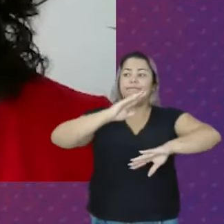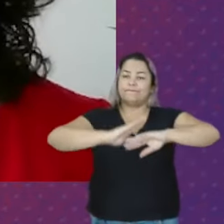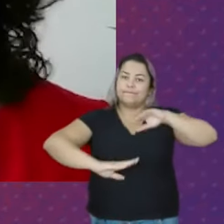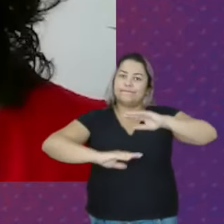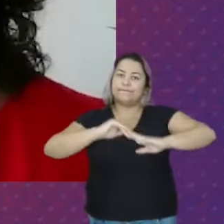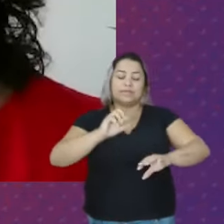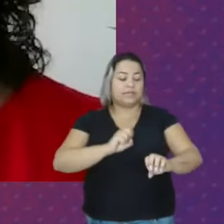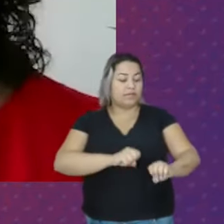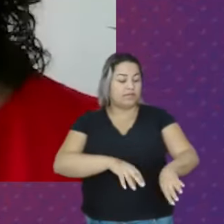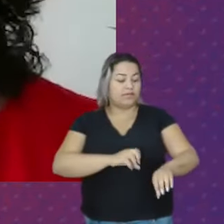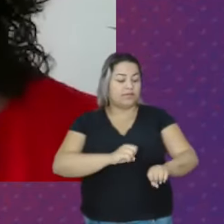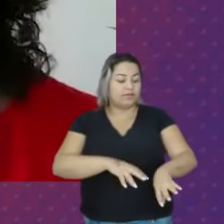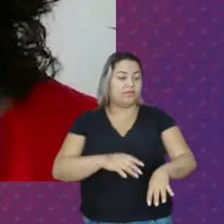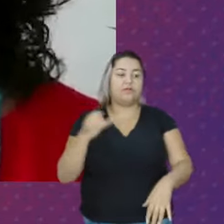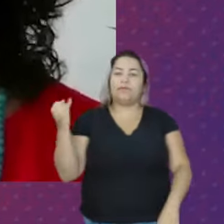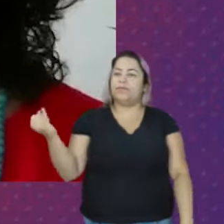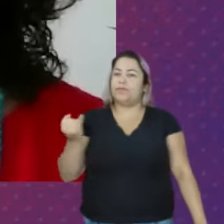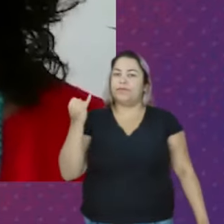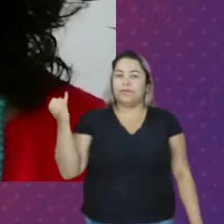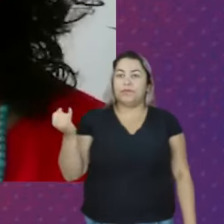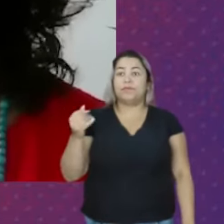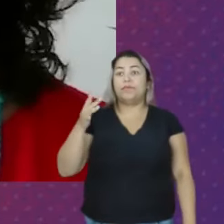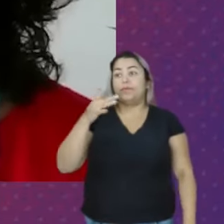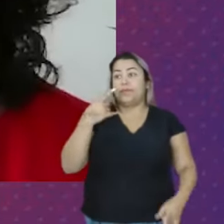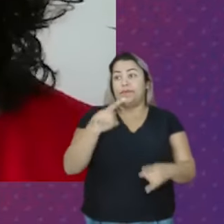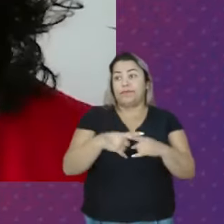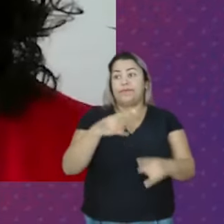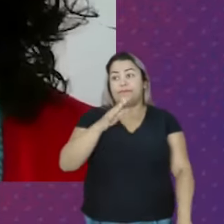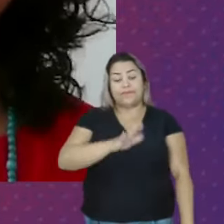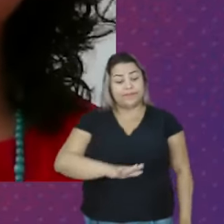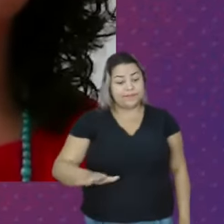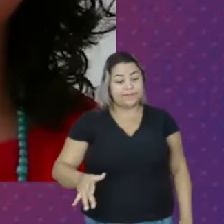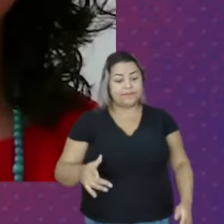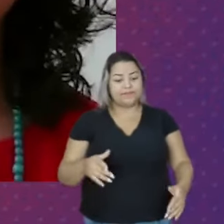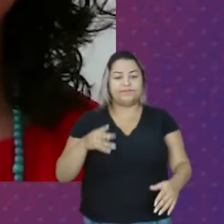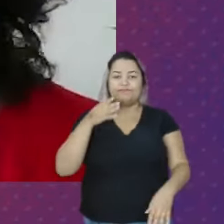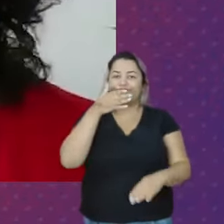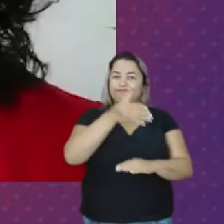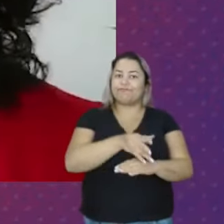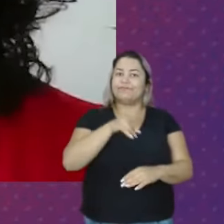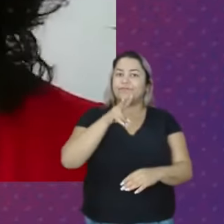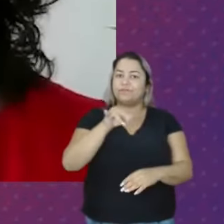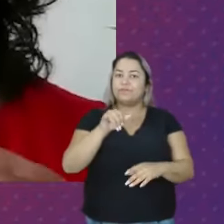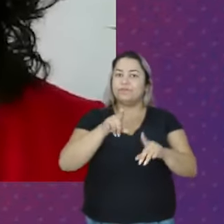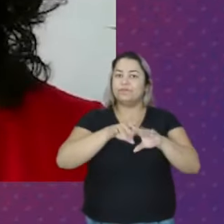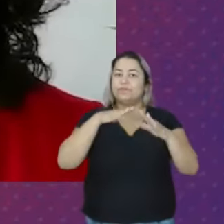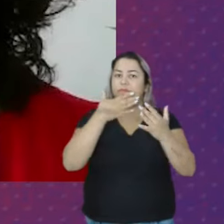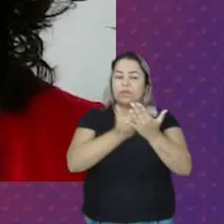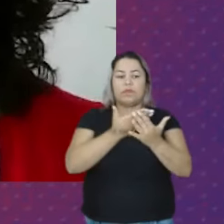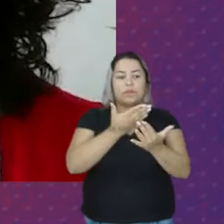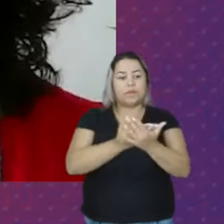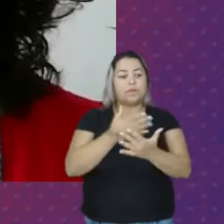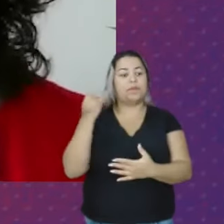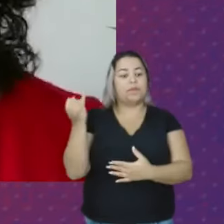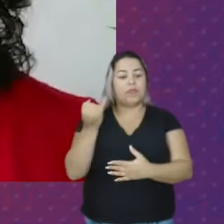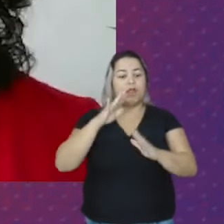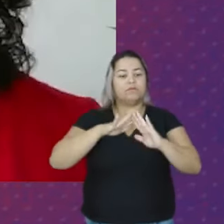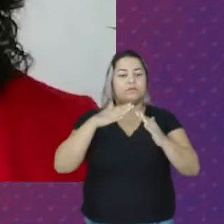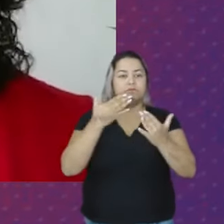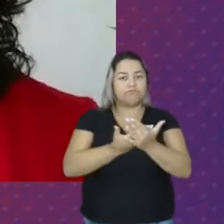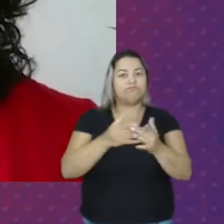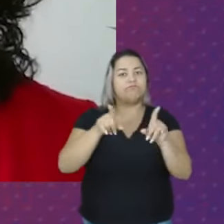da educação são muito importantes, porque essa criança frequenta a escola, e aí veja como que é importante o papel da